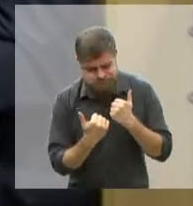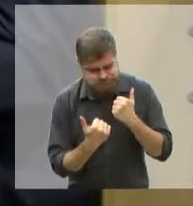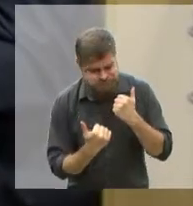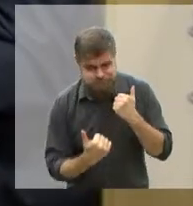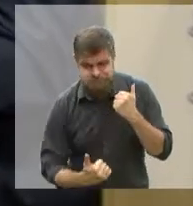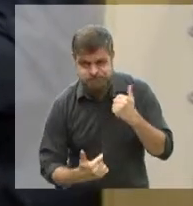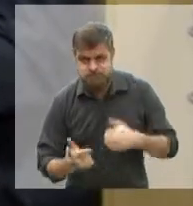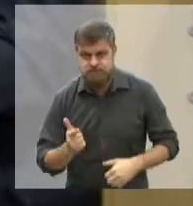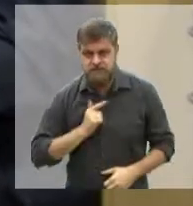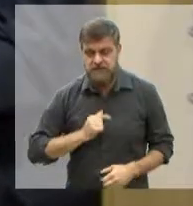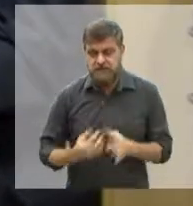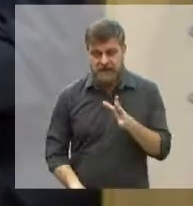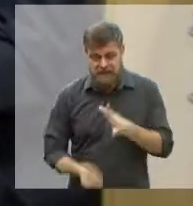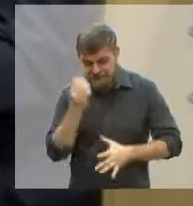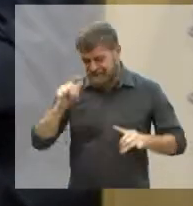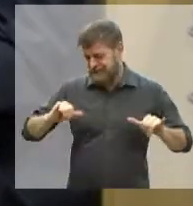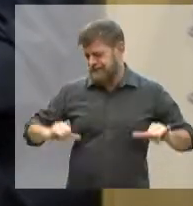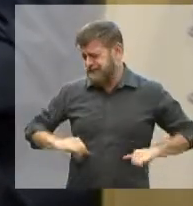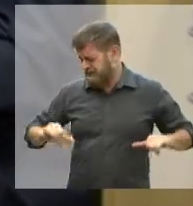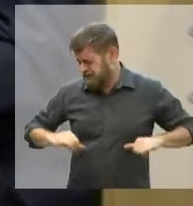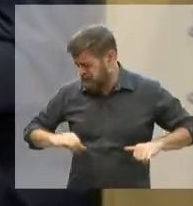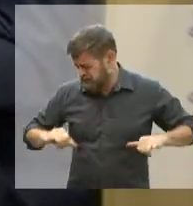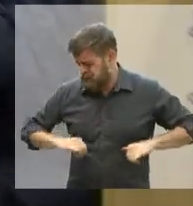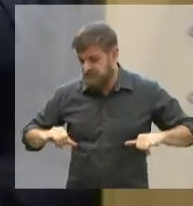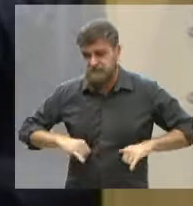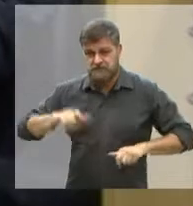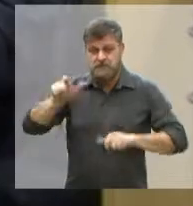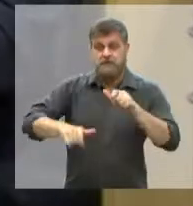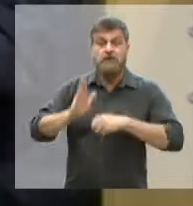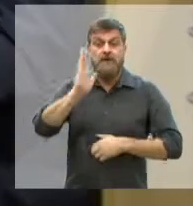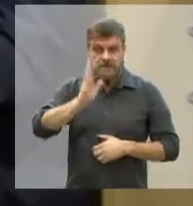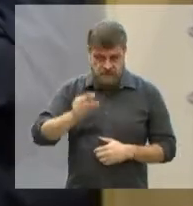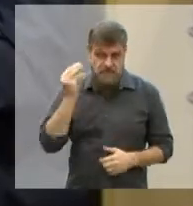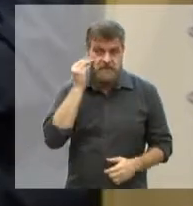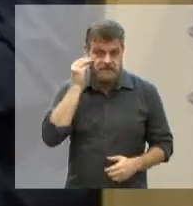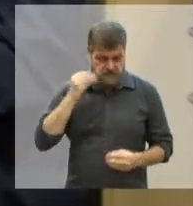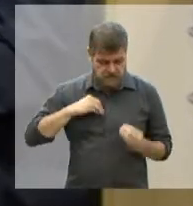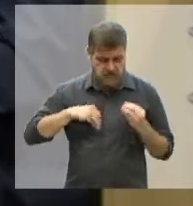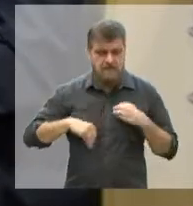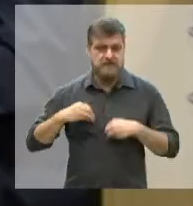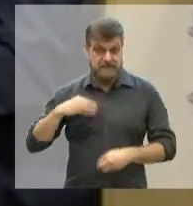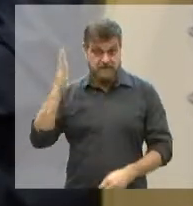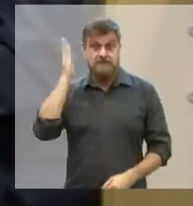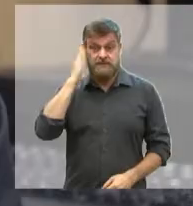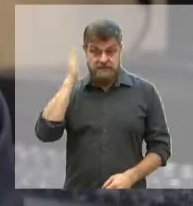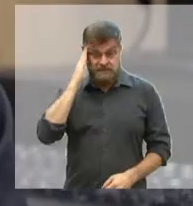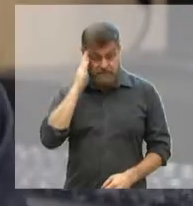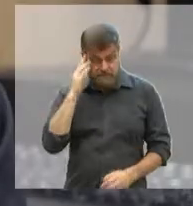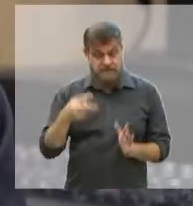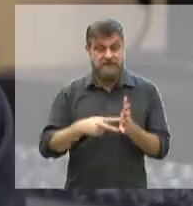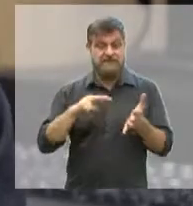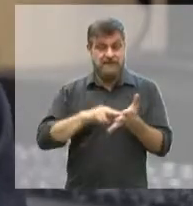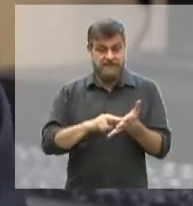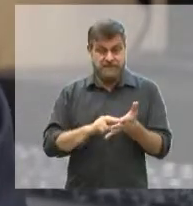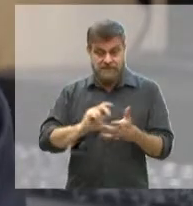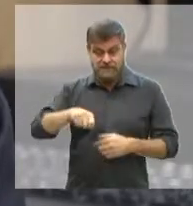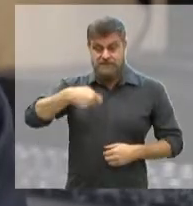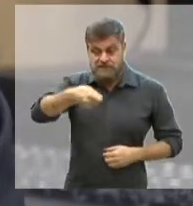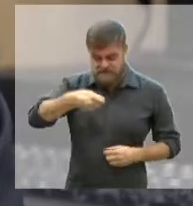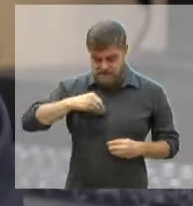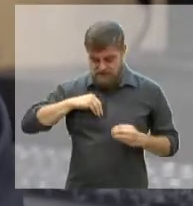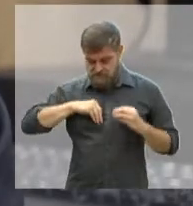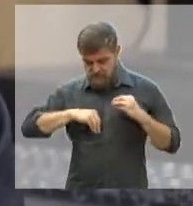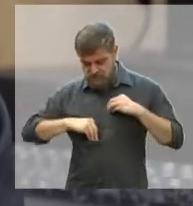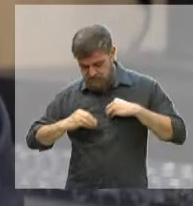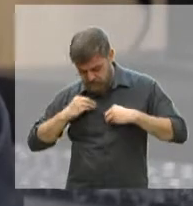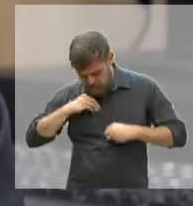De um quadro que provoca muito sofrimento nas pessoas, né? Quem já passou por uma depressão sabe do que eu estou falando, e isso certamente é